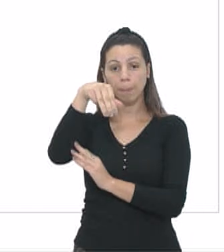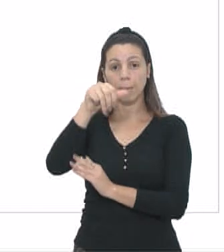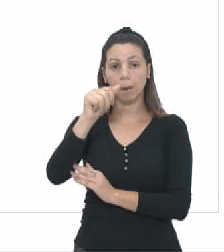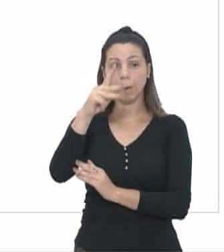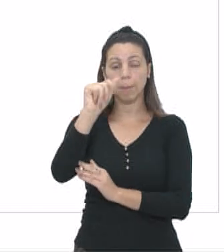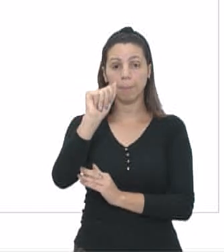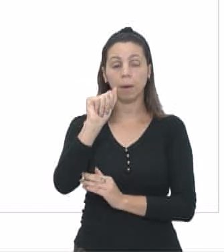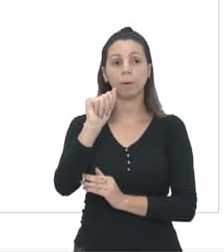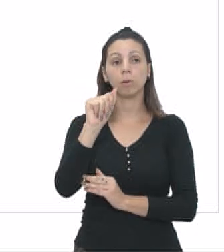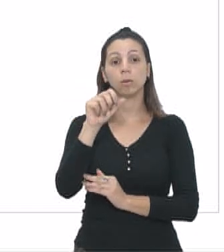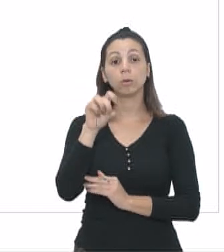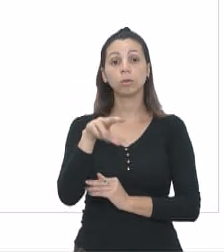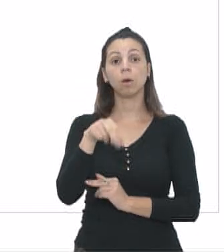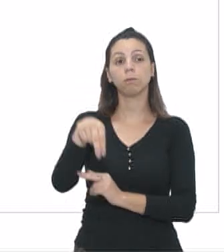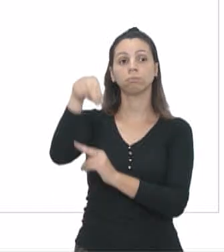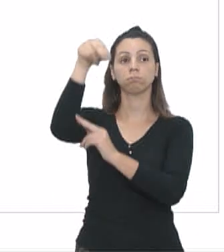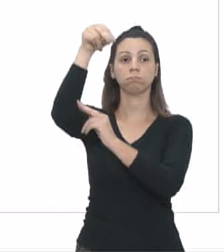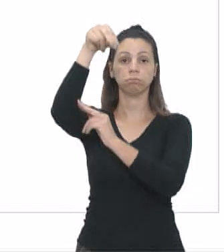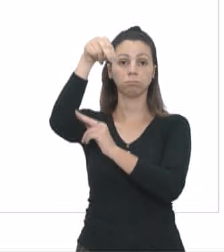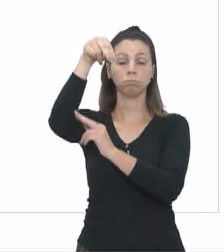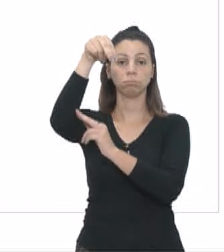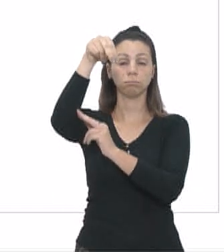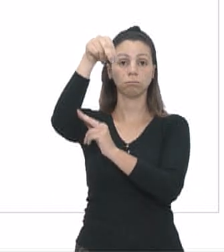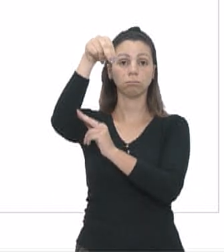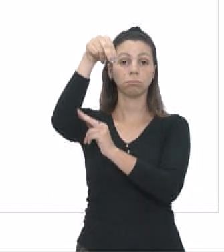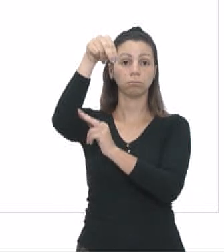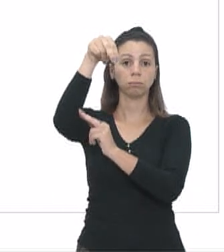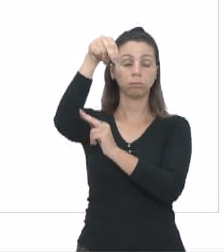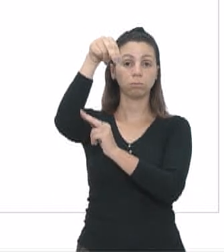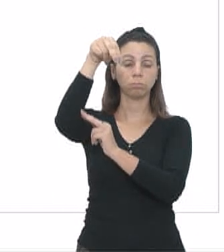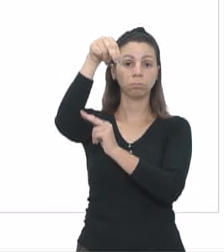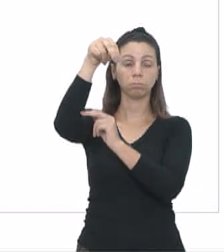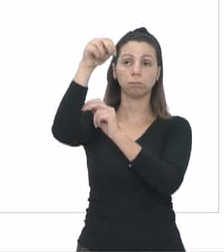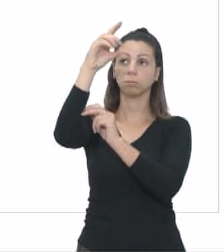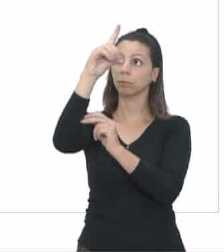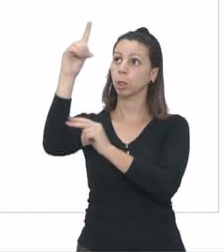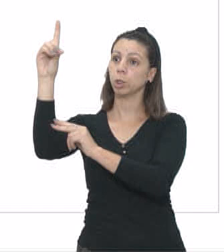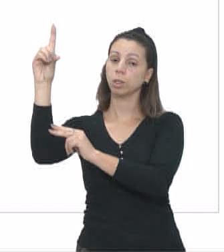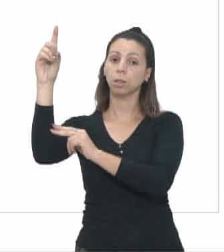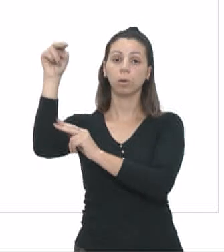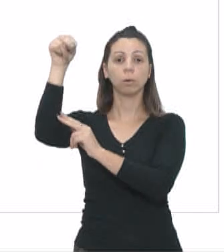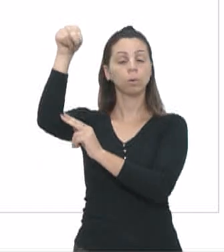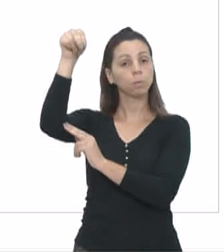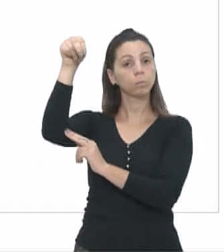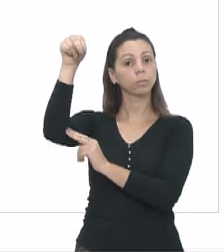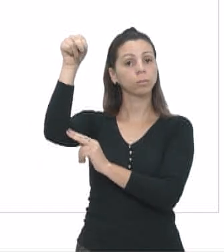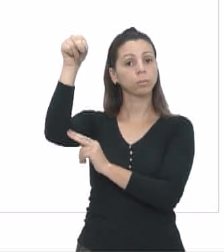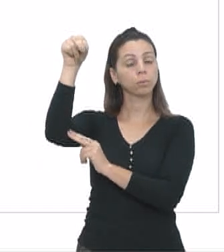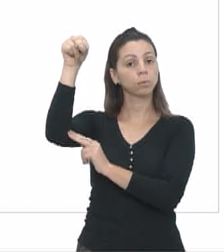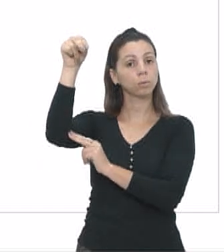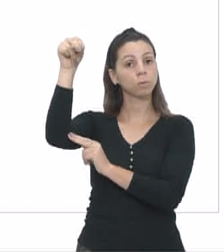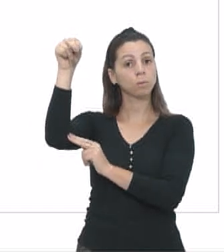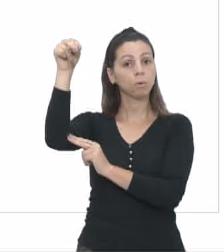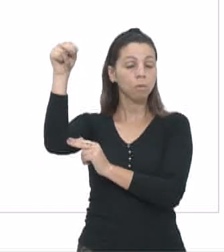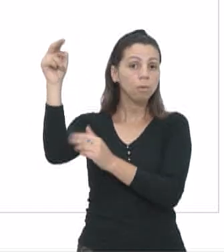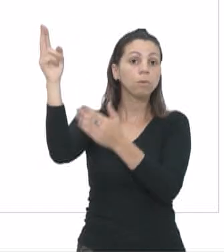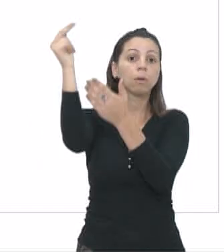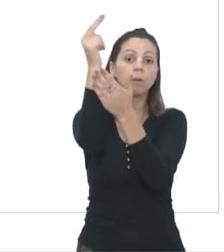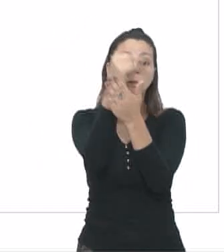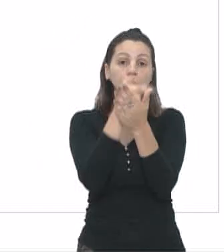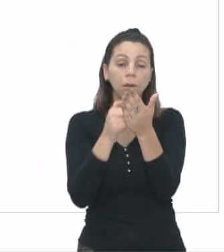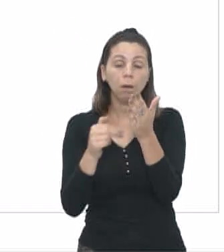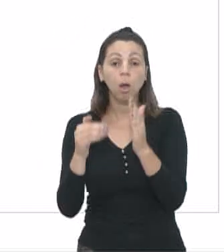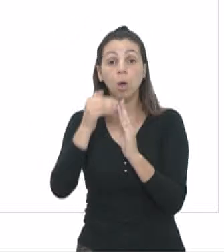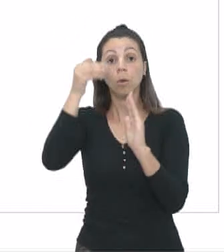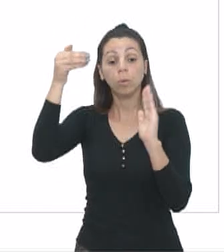essa informação ali que está destacada no canto inferior direito. Então, ao invés de desenhar toda a rosa dos ventos,